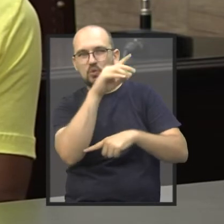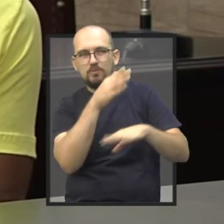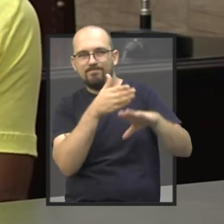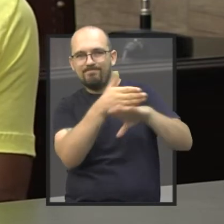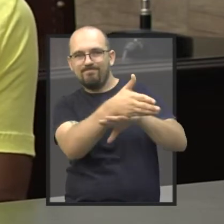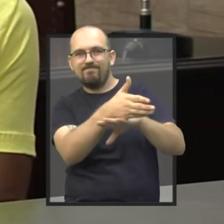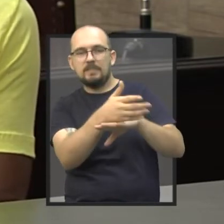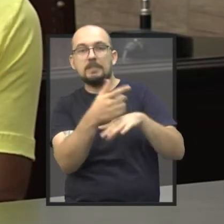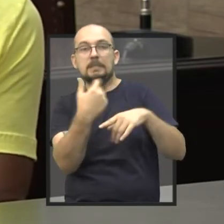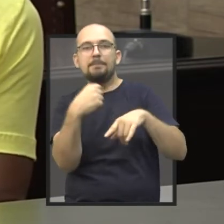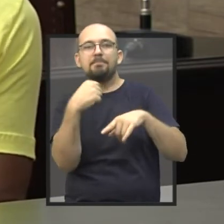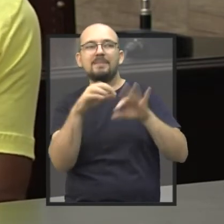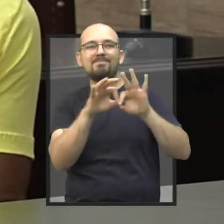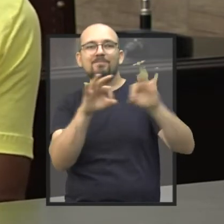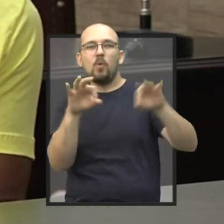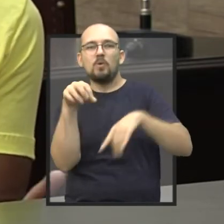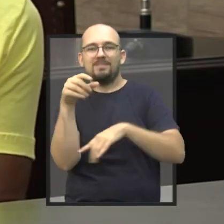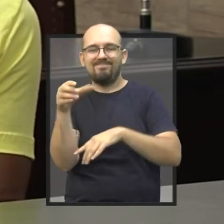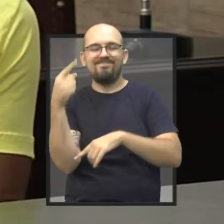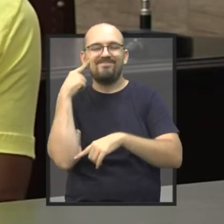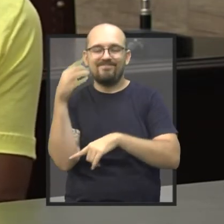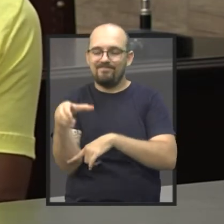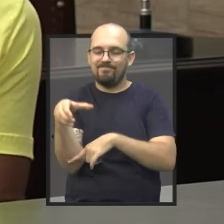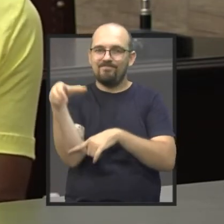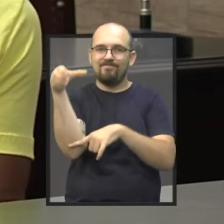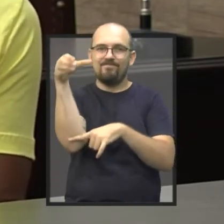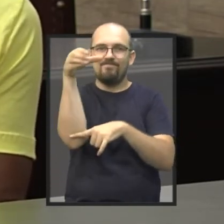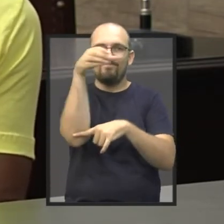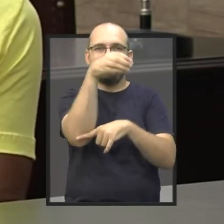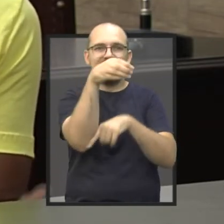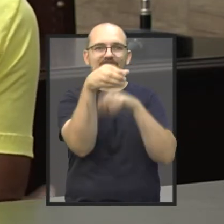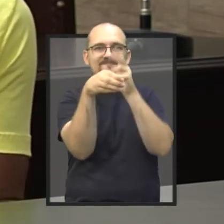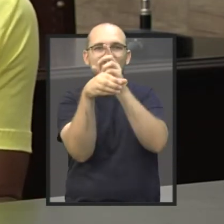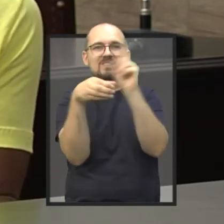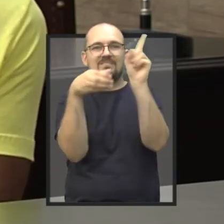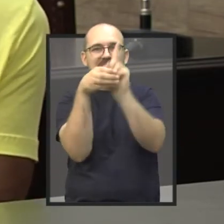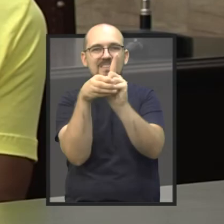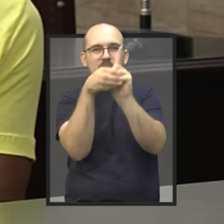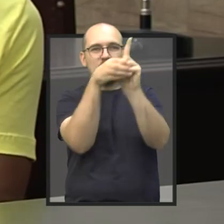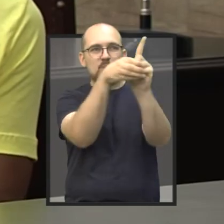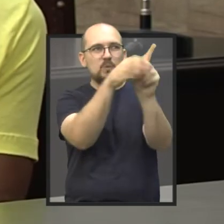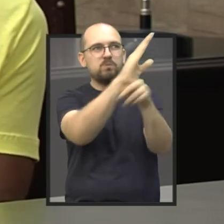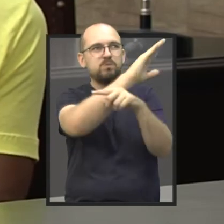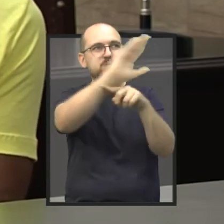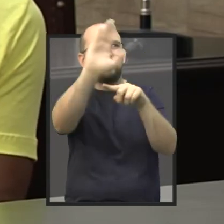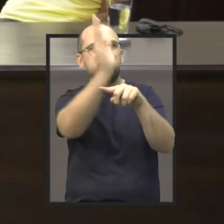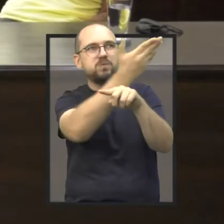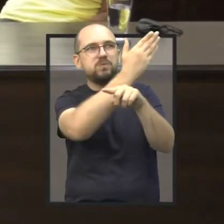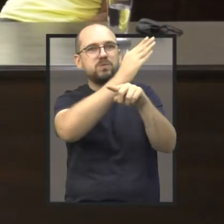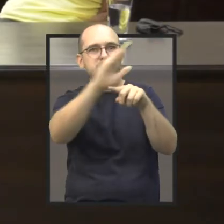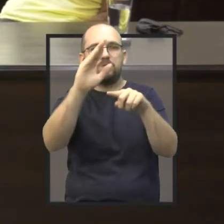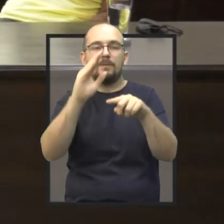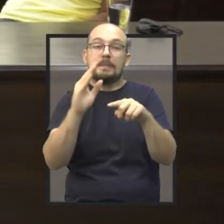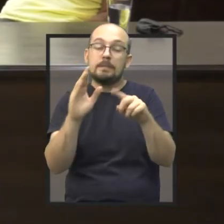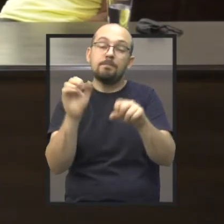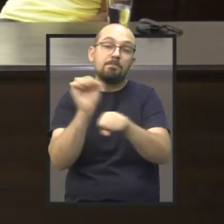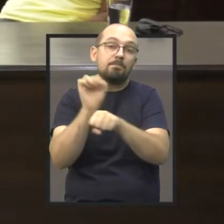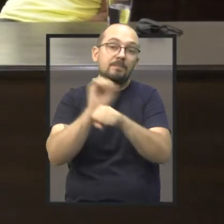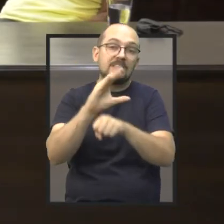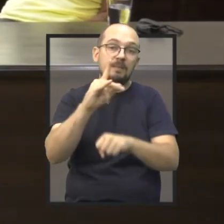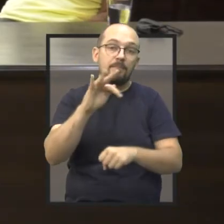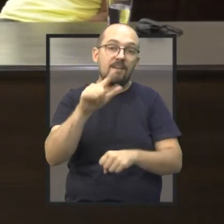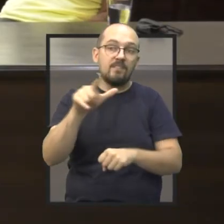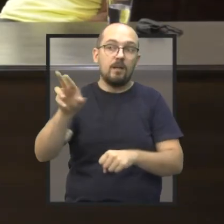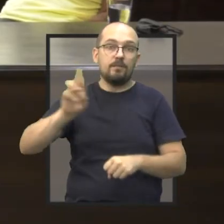para acesso, tem que ter MUC, a CPFL teria que estar também nos ajudando, então a gente está aguardando as respostas. Com relação